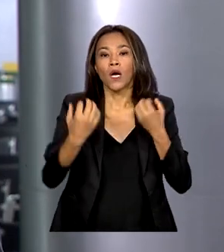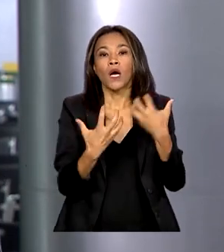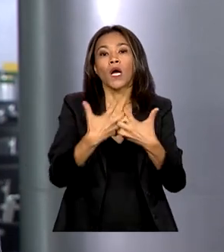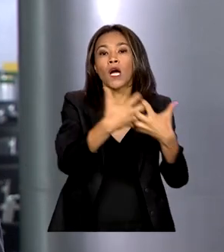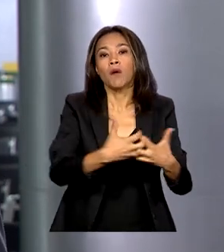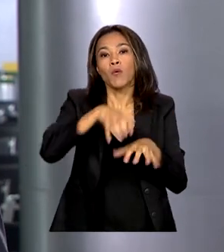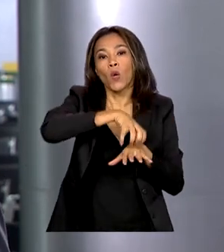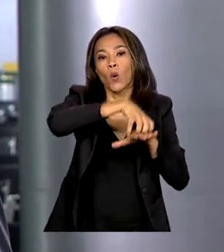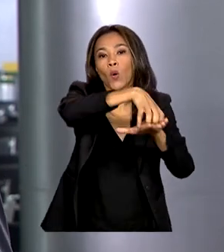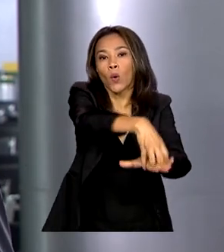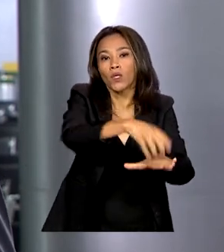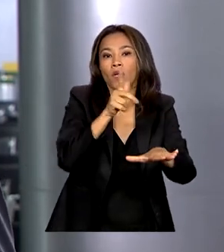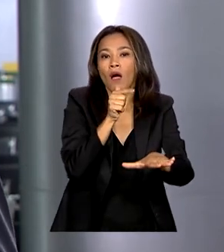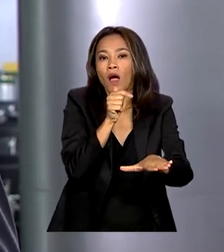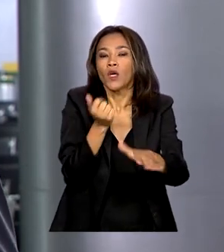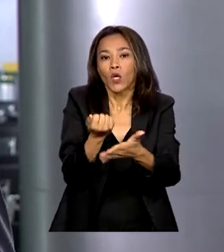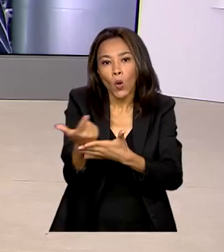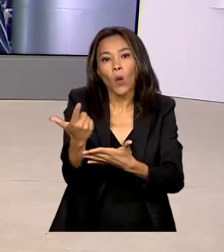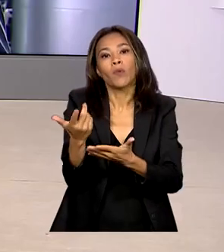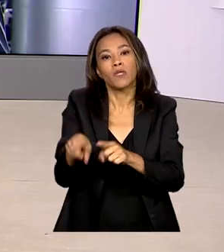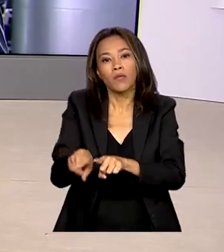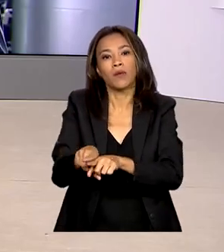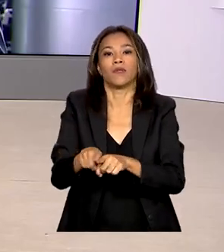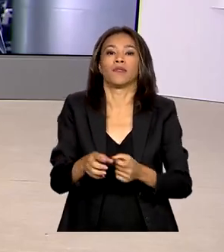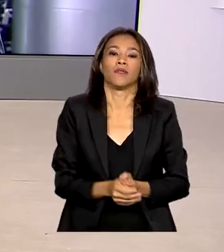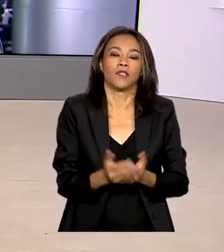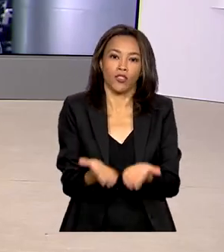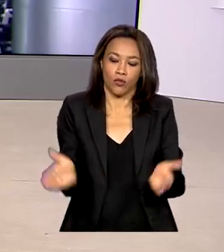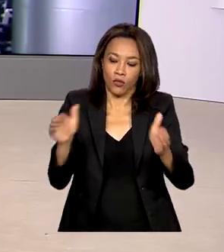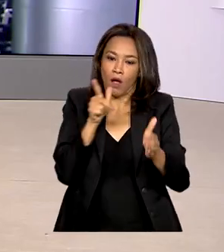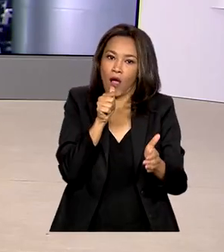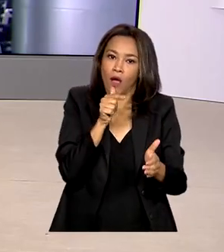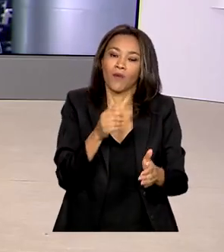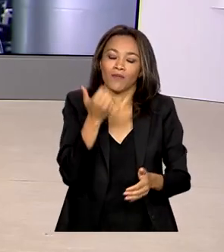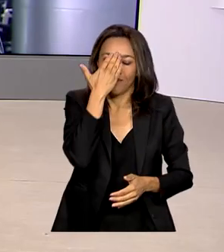para compra de reservatórios de água. Eu volto com você, Mara. Obrigada, Glauco.